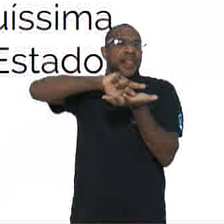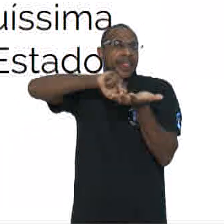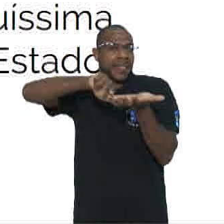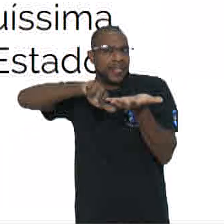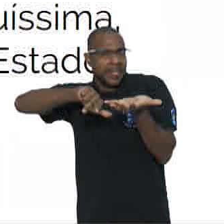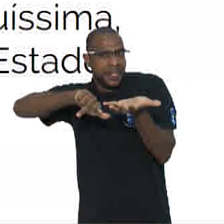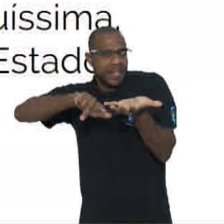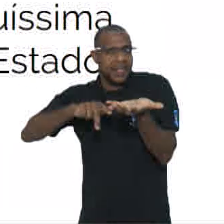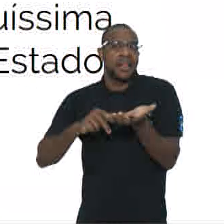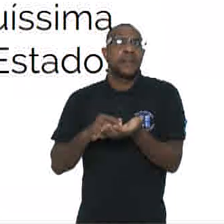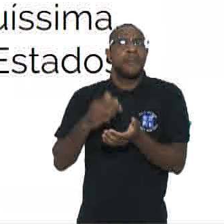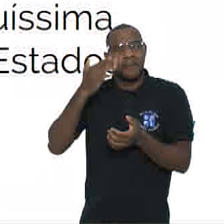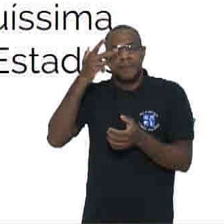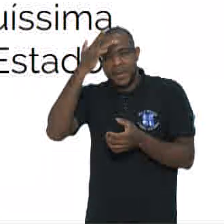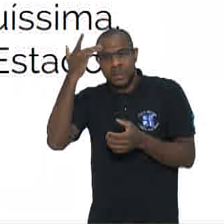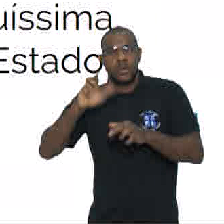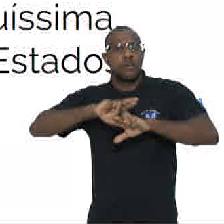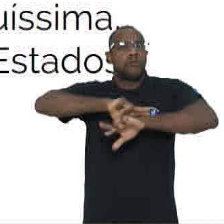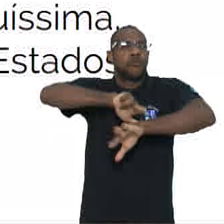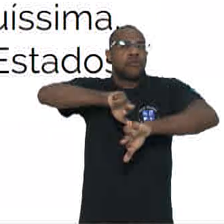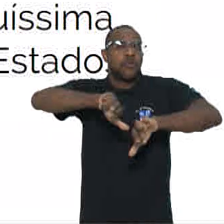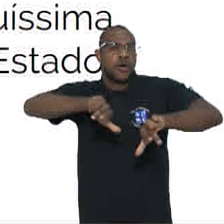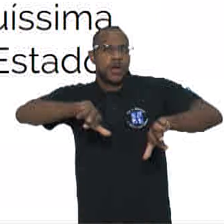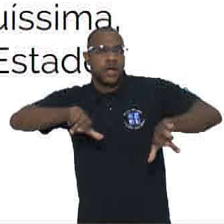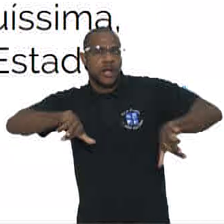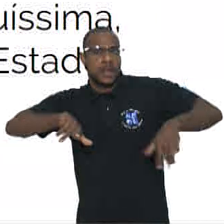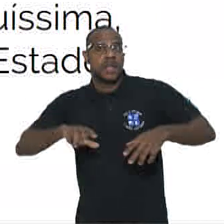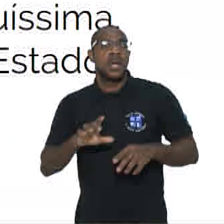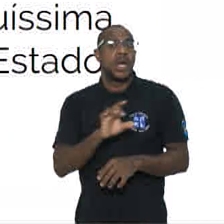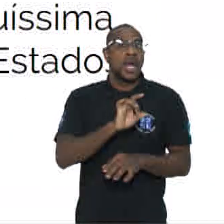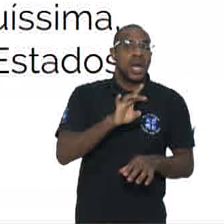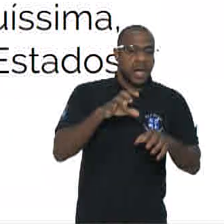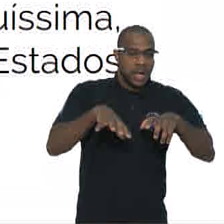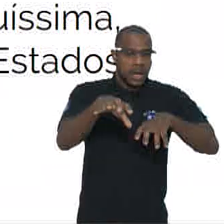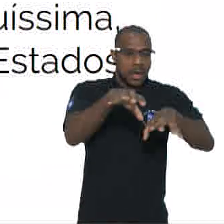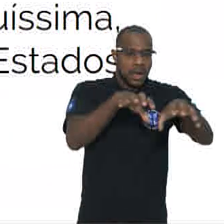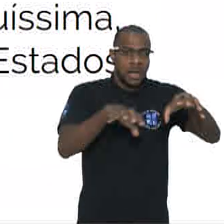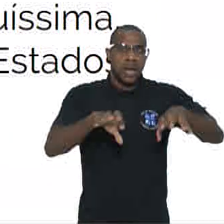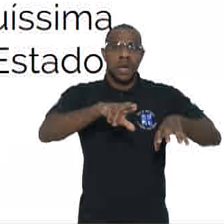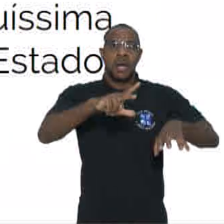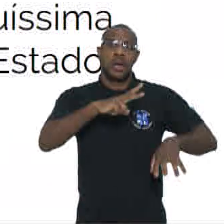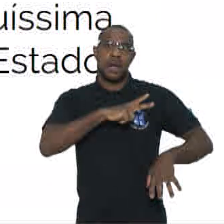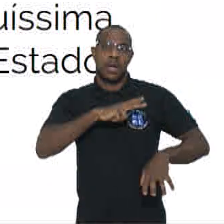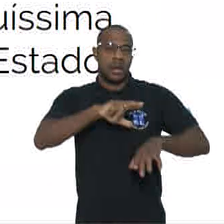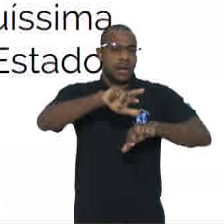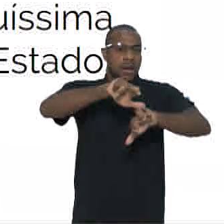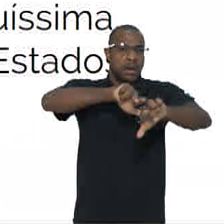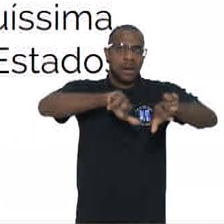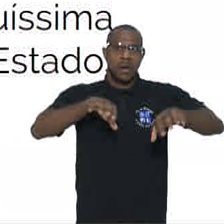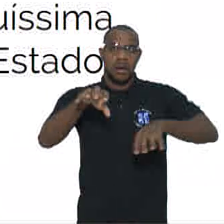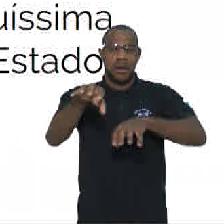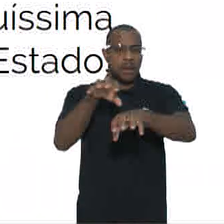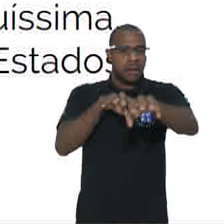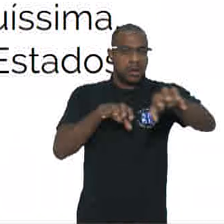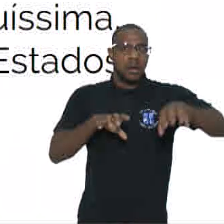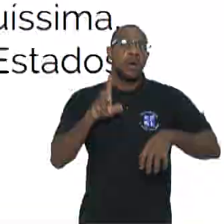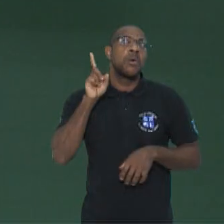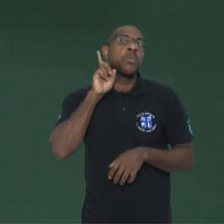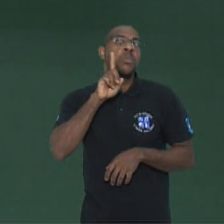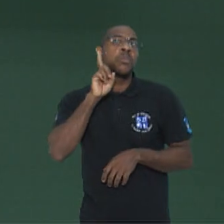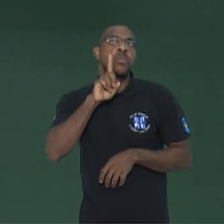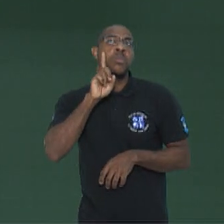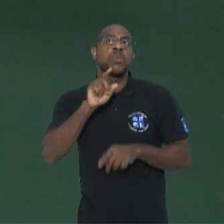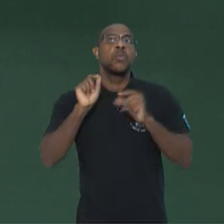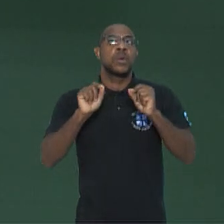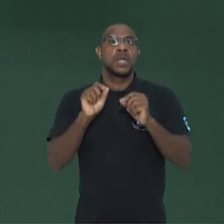riquíssima, repleta de particularidades em cada região do país. Estados Unidos é uma